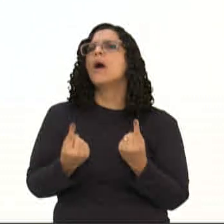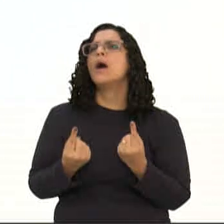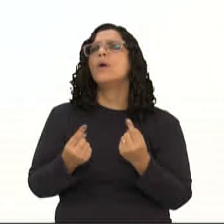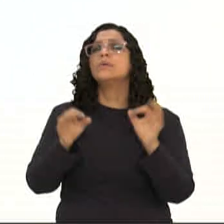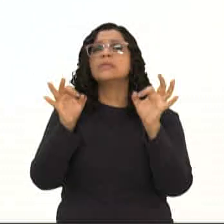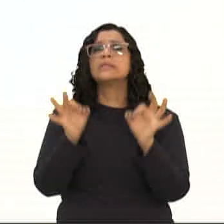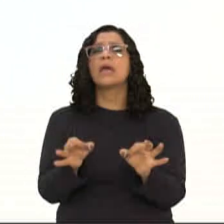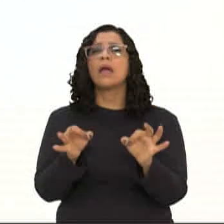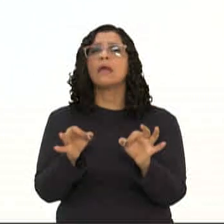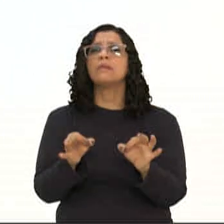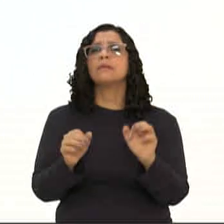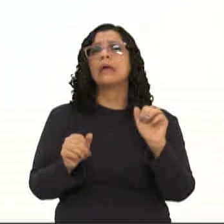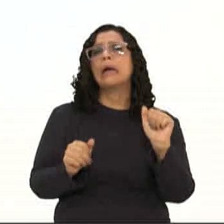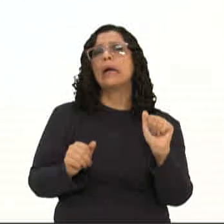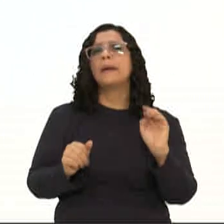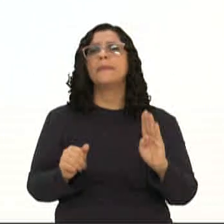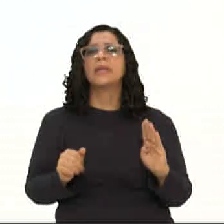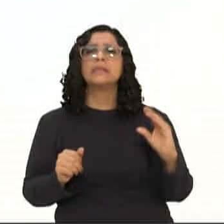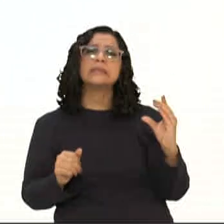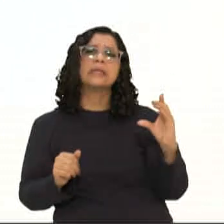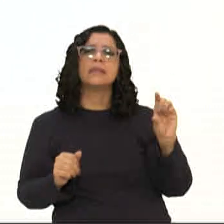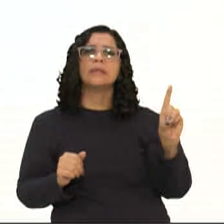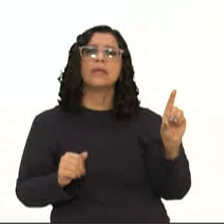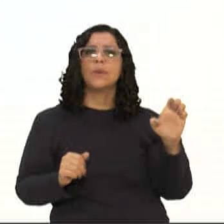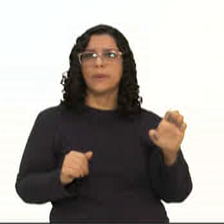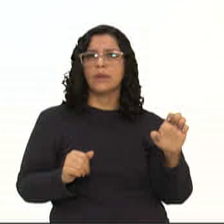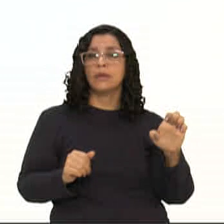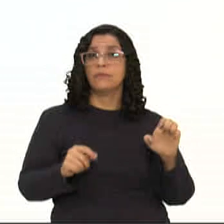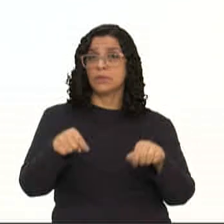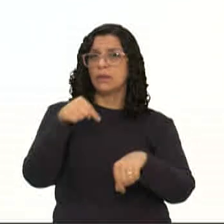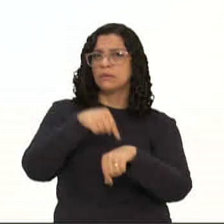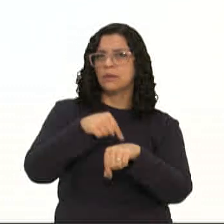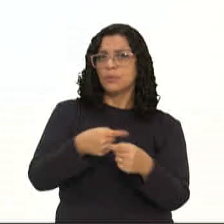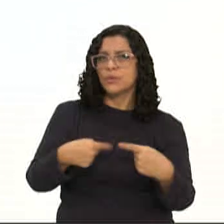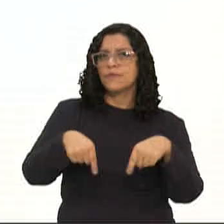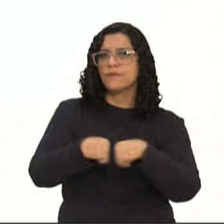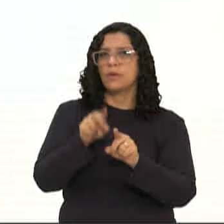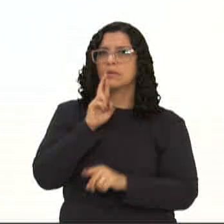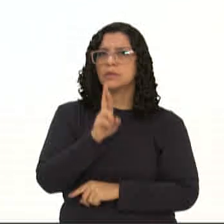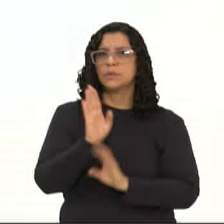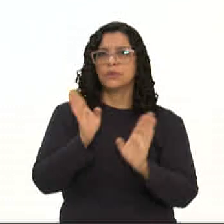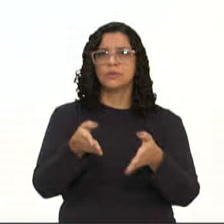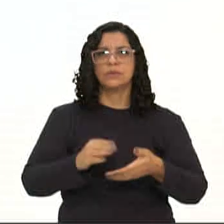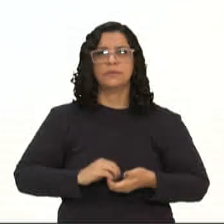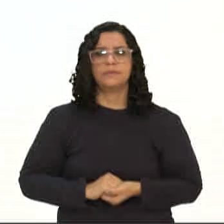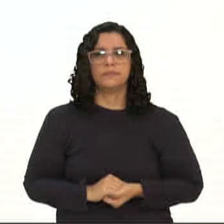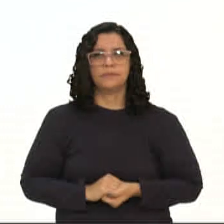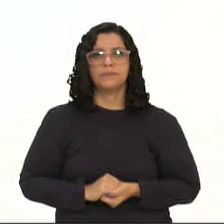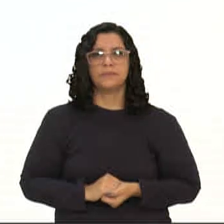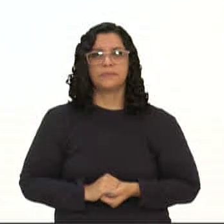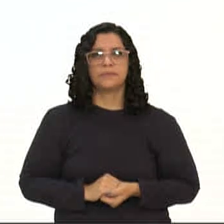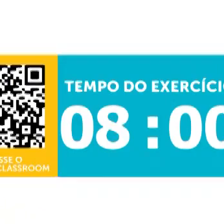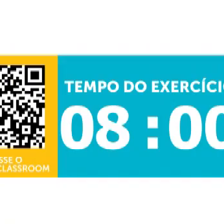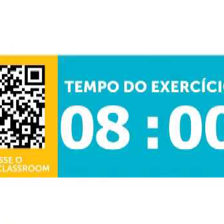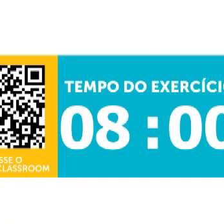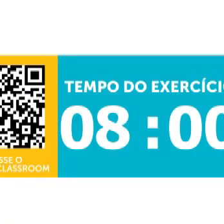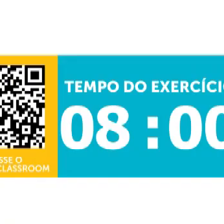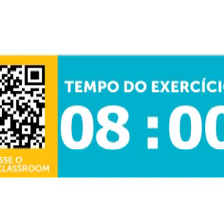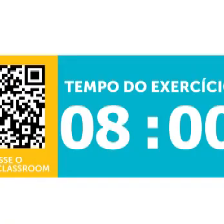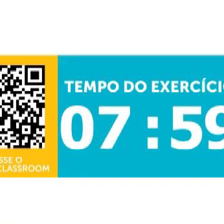estão corretas A, B, C, D ou E? Vamos dar um tempinho aí, já voltamos para a resolução.